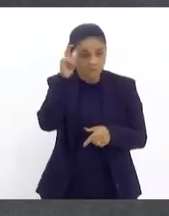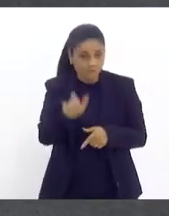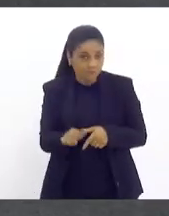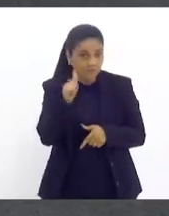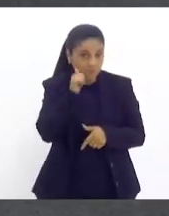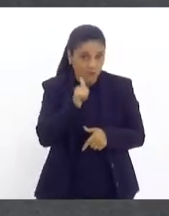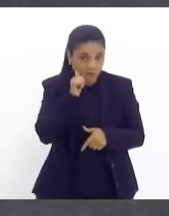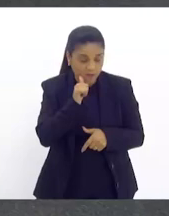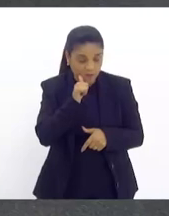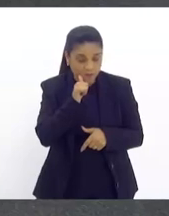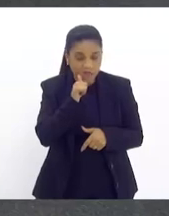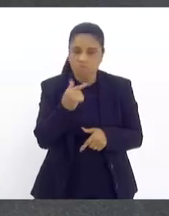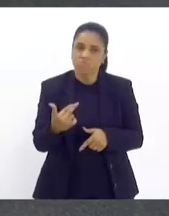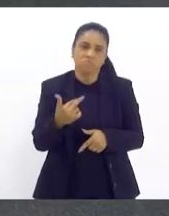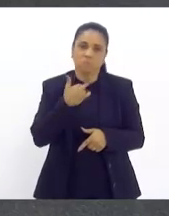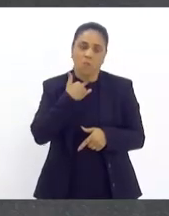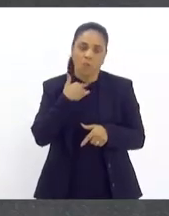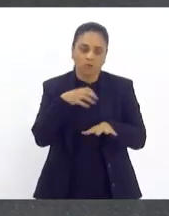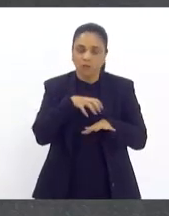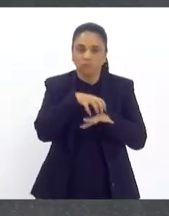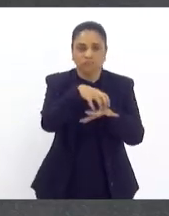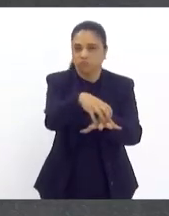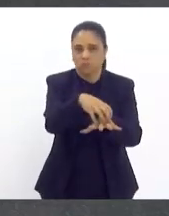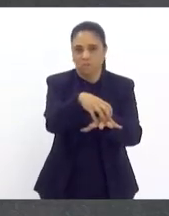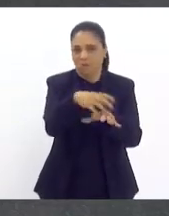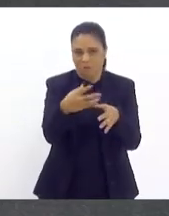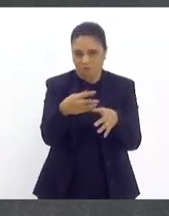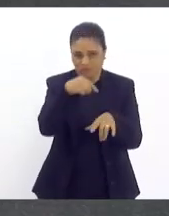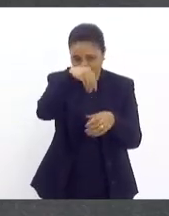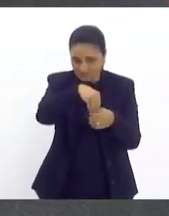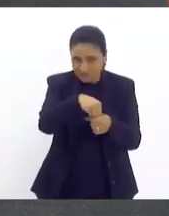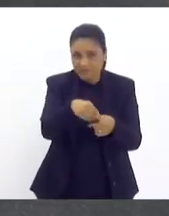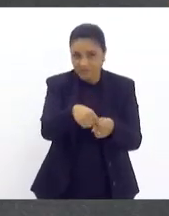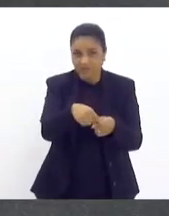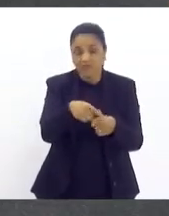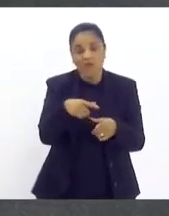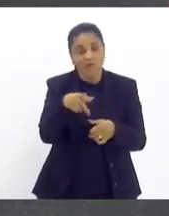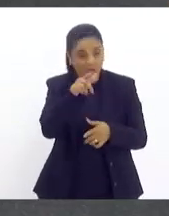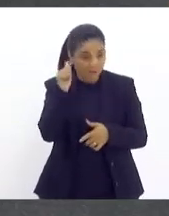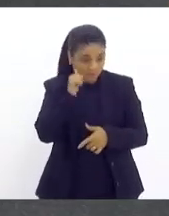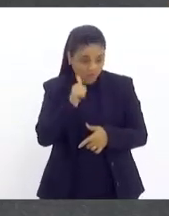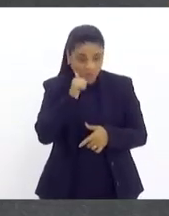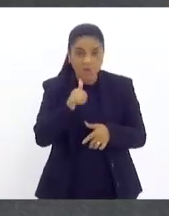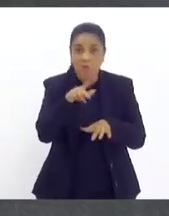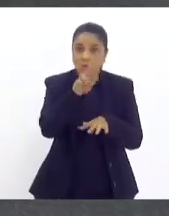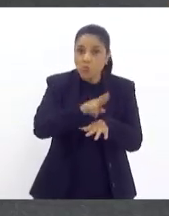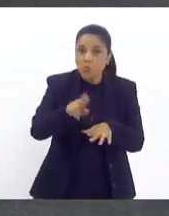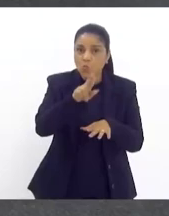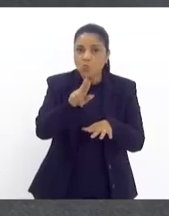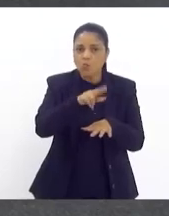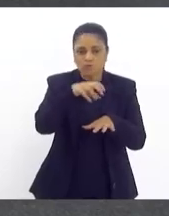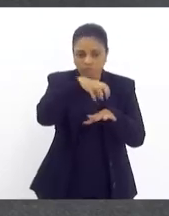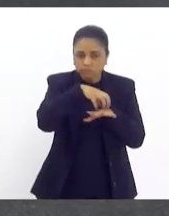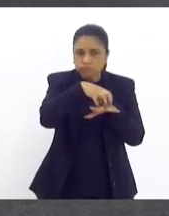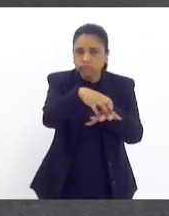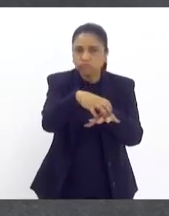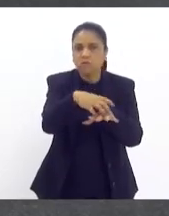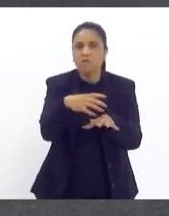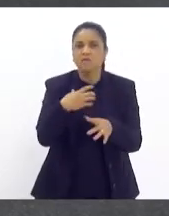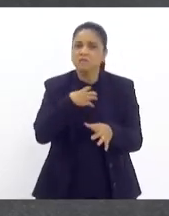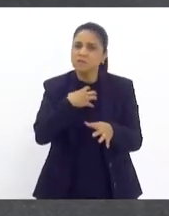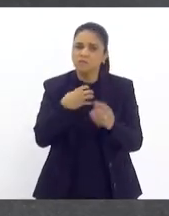daquele transporte privado e hoje as mulheres utilizam-se transporte achando que estão em segurança e o